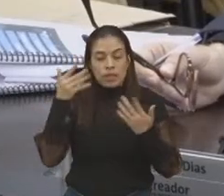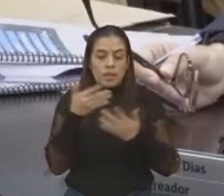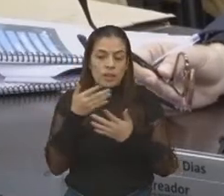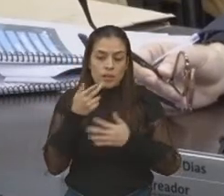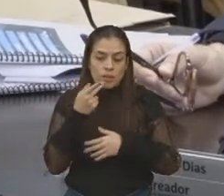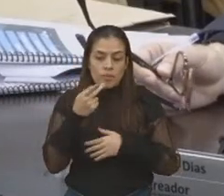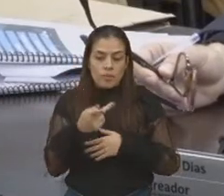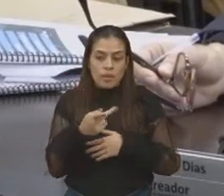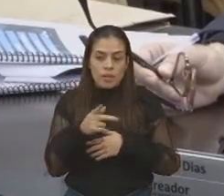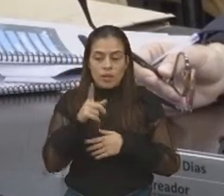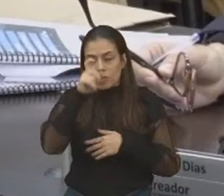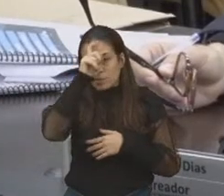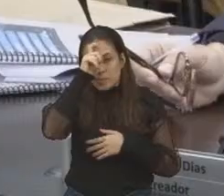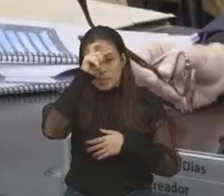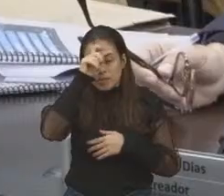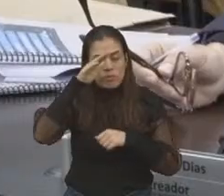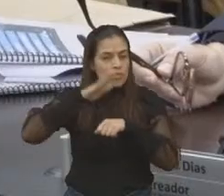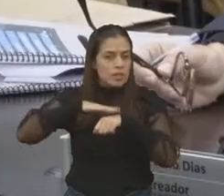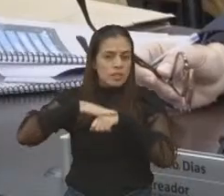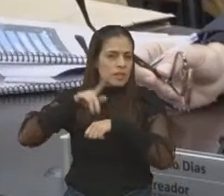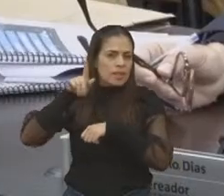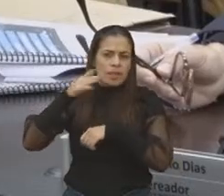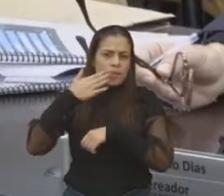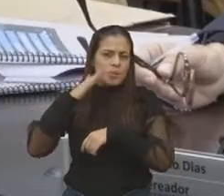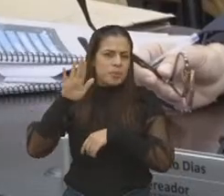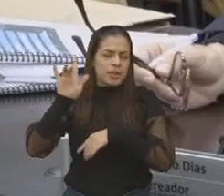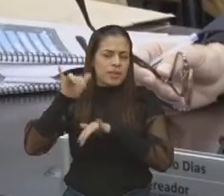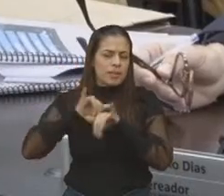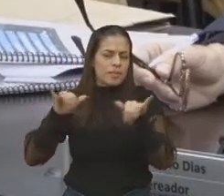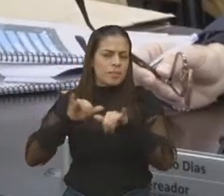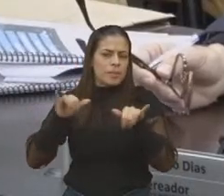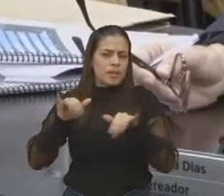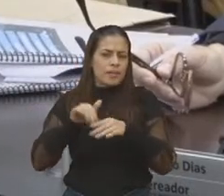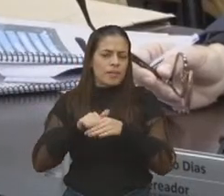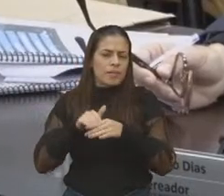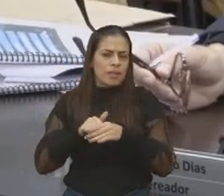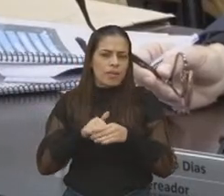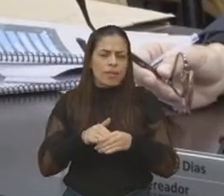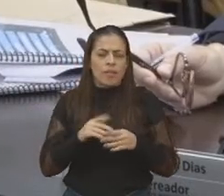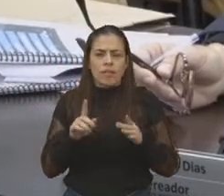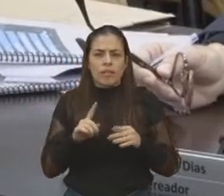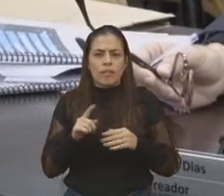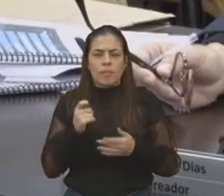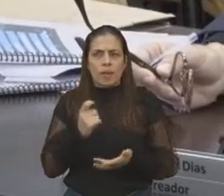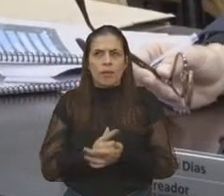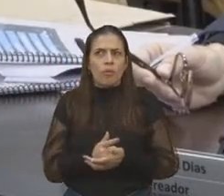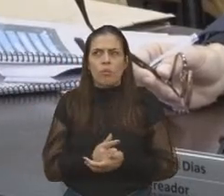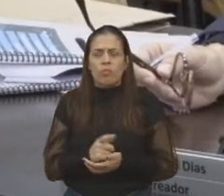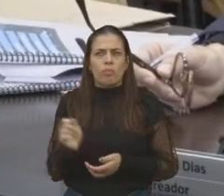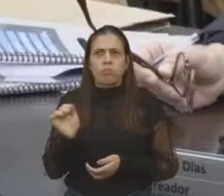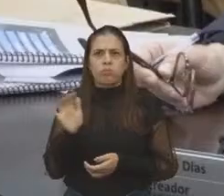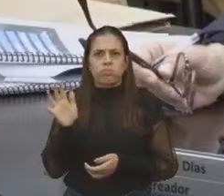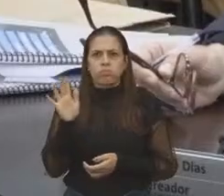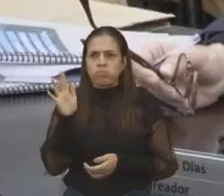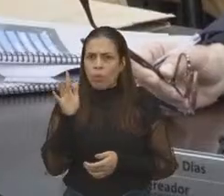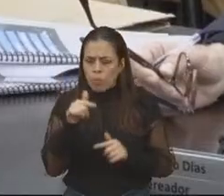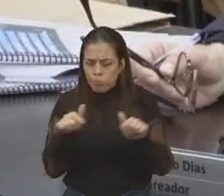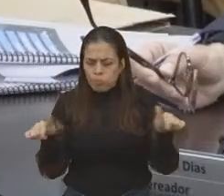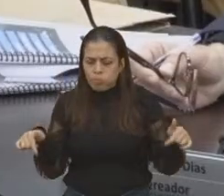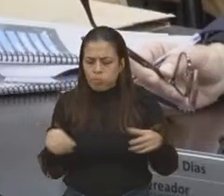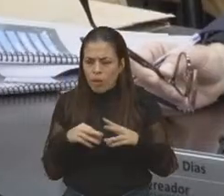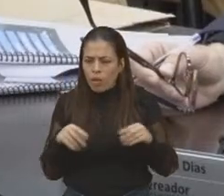o hospital já não vai ser mais feito conforme a promessa que fez na campanha, que ia ser do lado da Santa Casa, que pagou um absurdo naquele terreno lá do